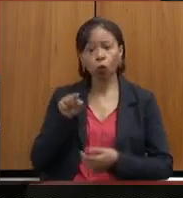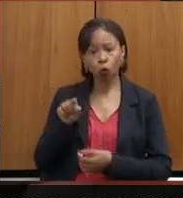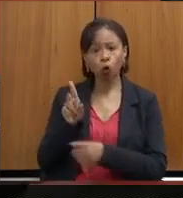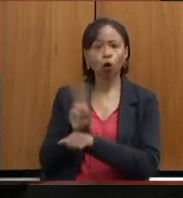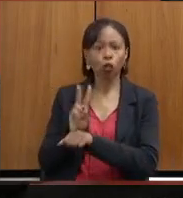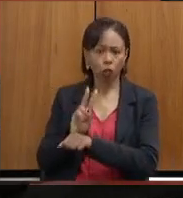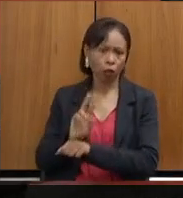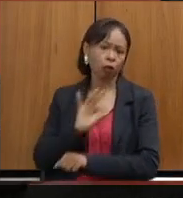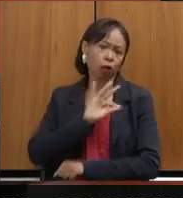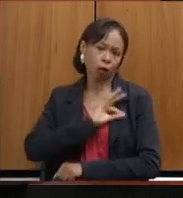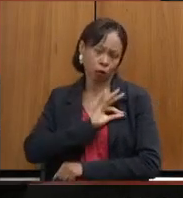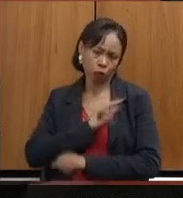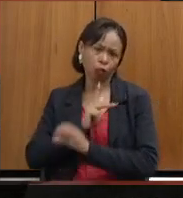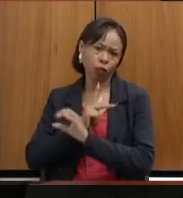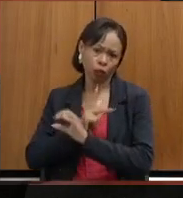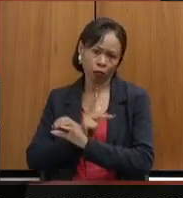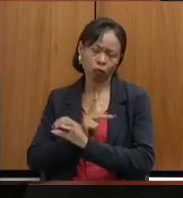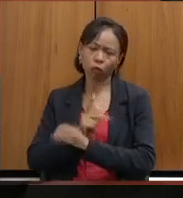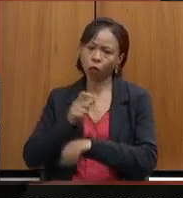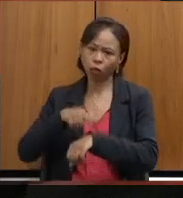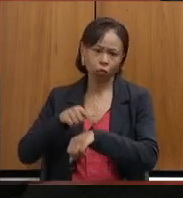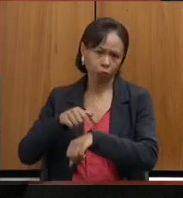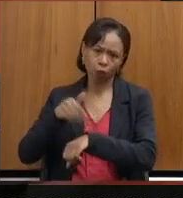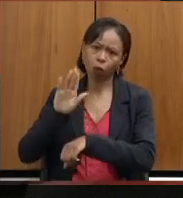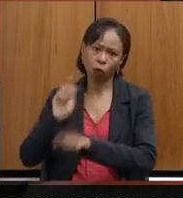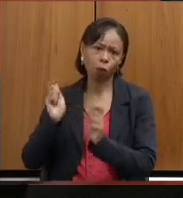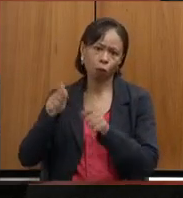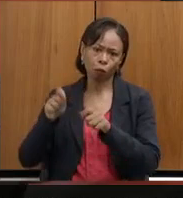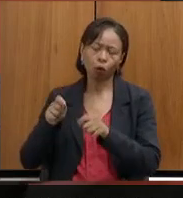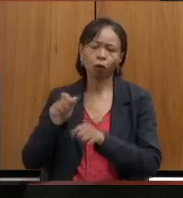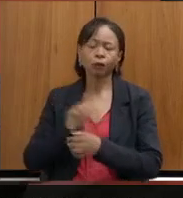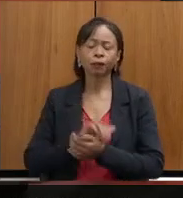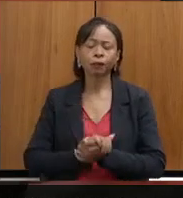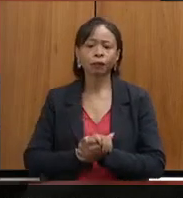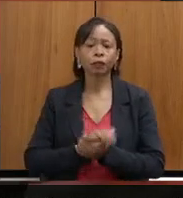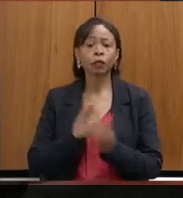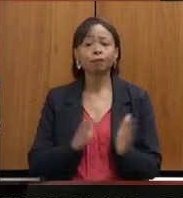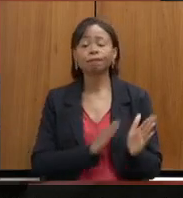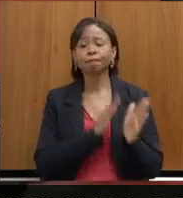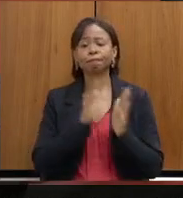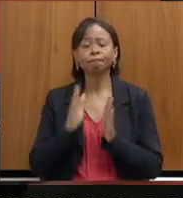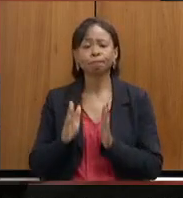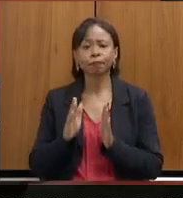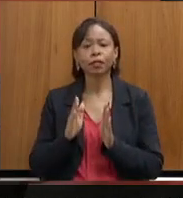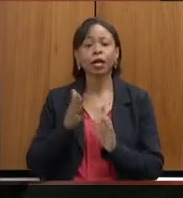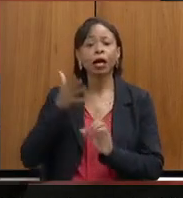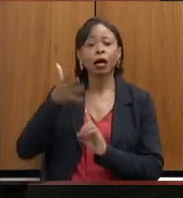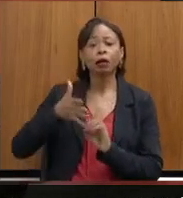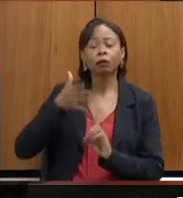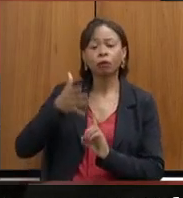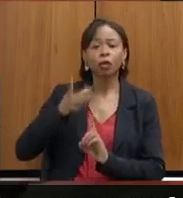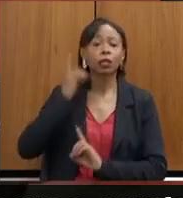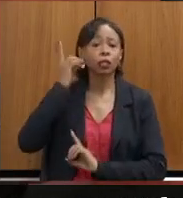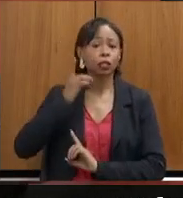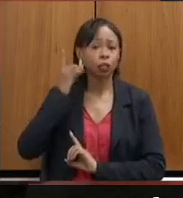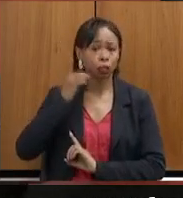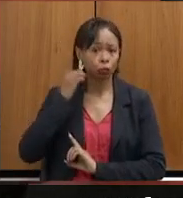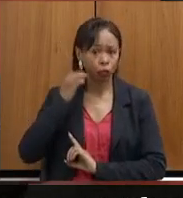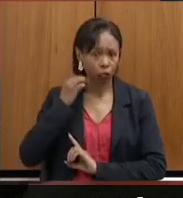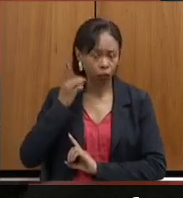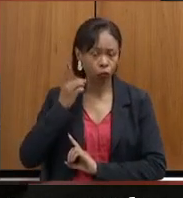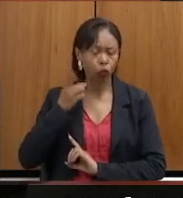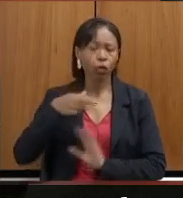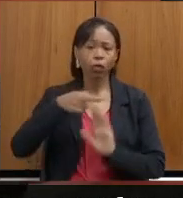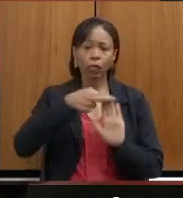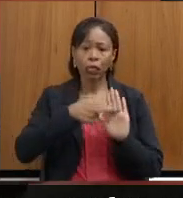cá vendo necessidade o tempo será prorrogado na sequência será concedida a palavra as deputadas e os deputados nos termos da deliberação